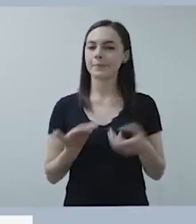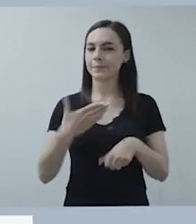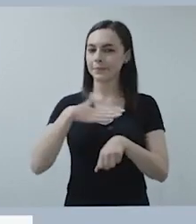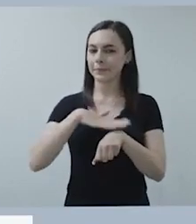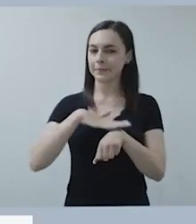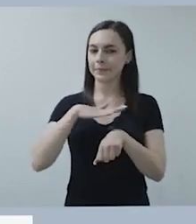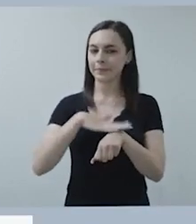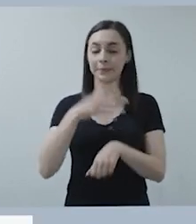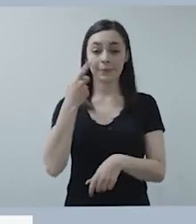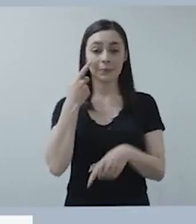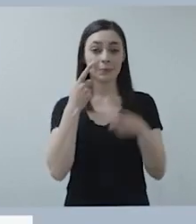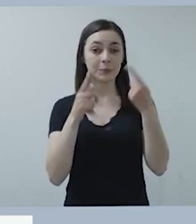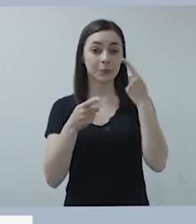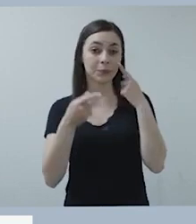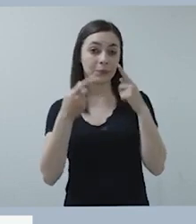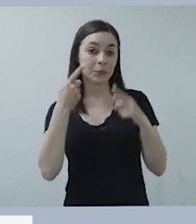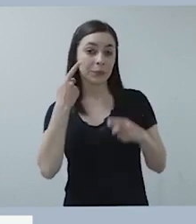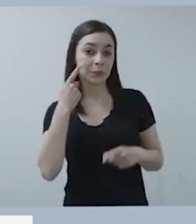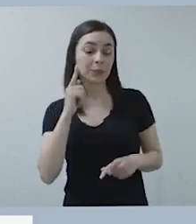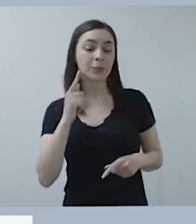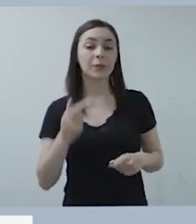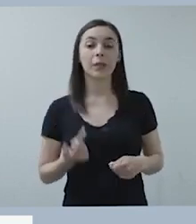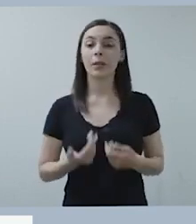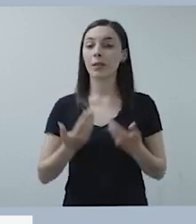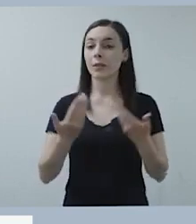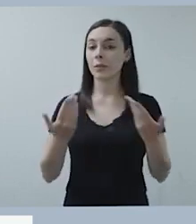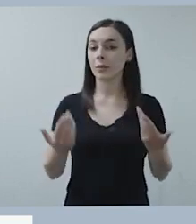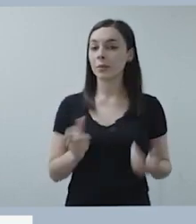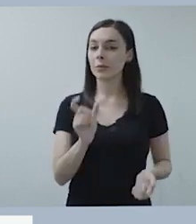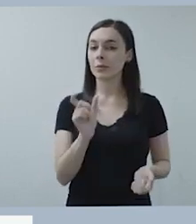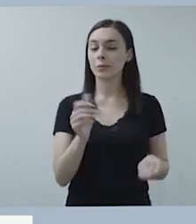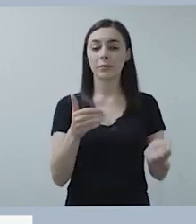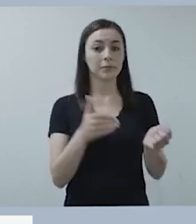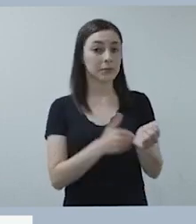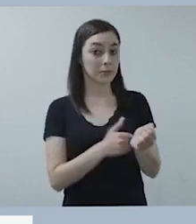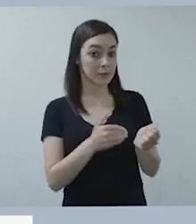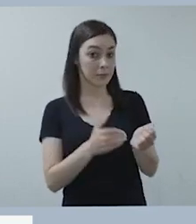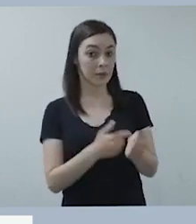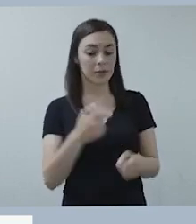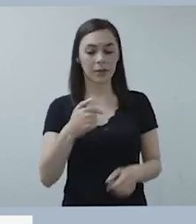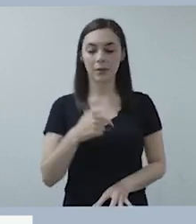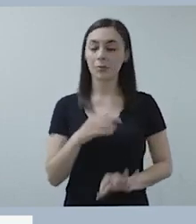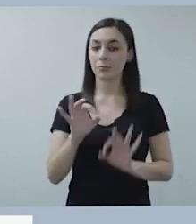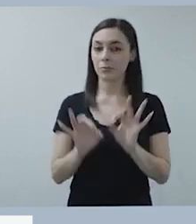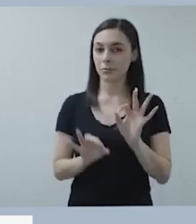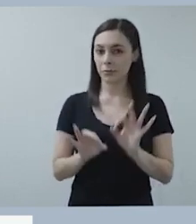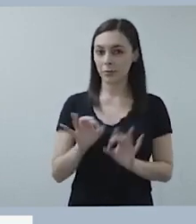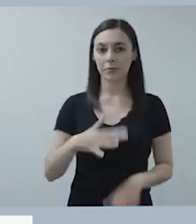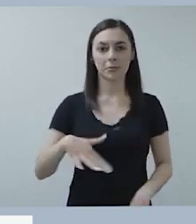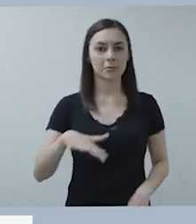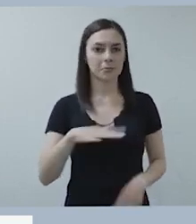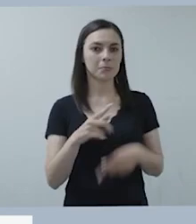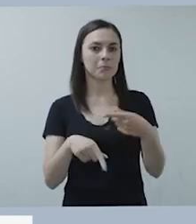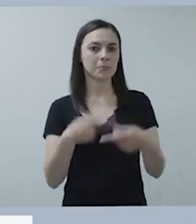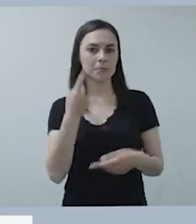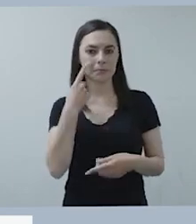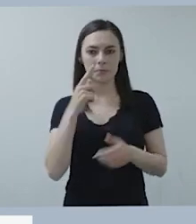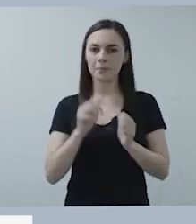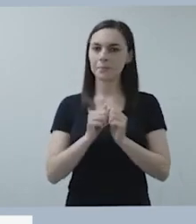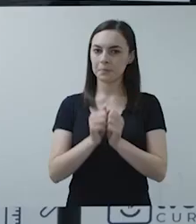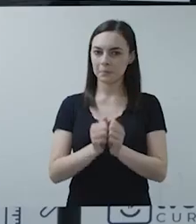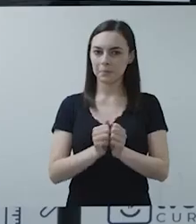de descobrirmos qual é a palavra secreta. Eu vou organizar aqui e nós já vamos descobrir